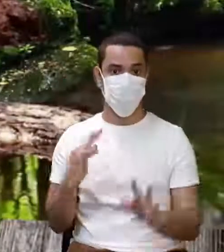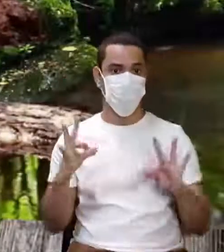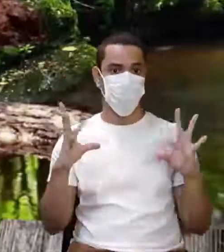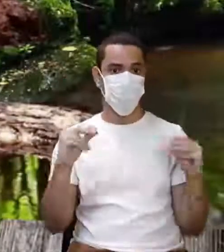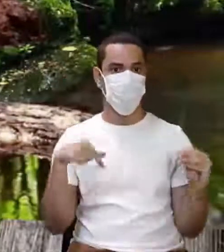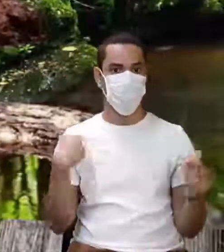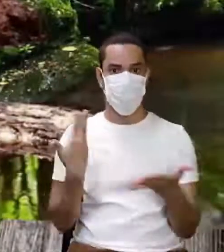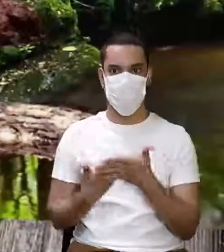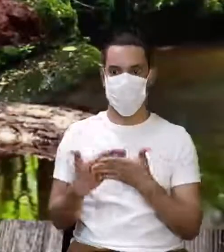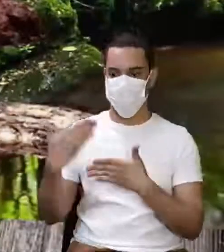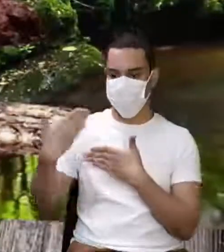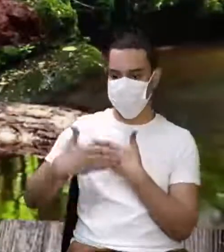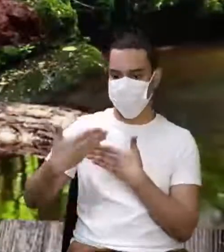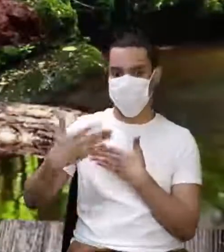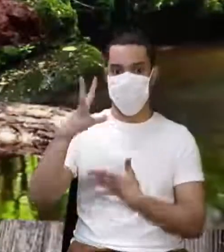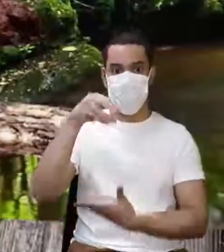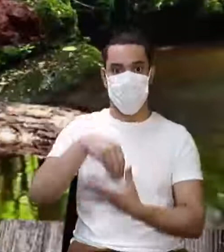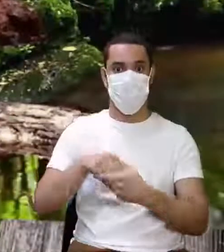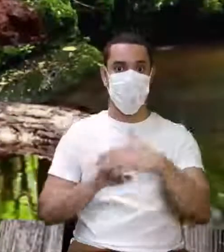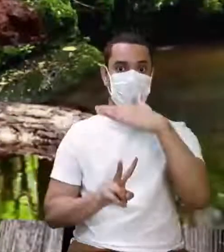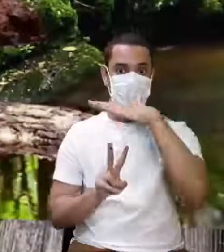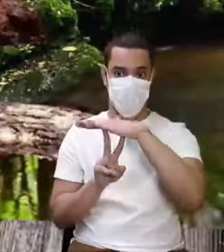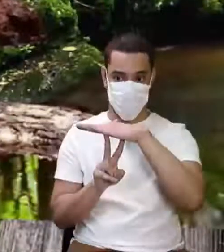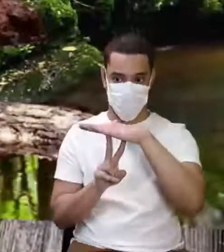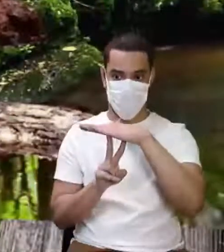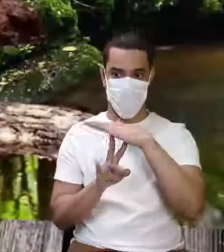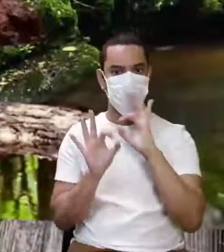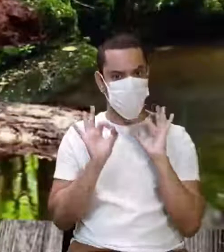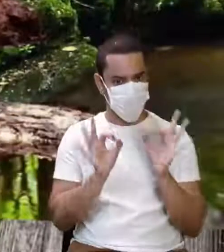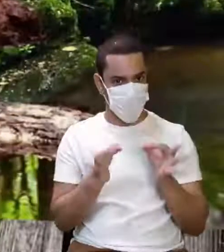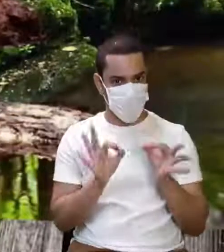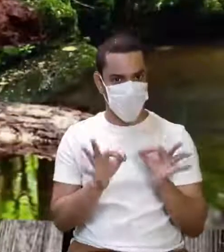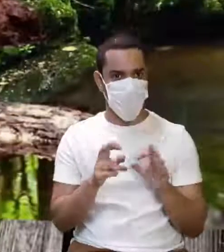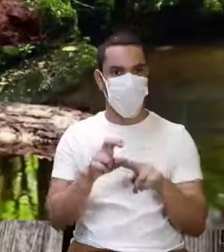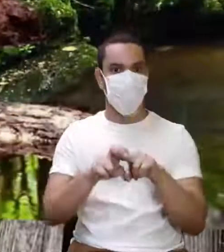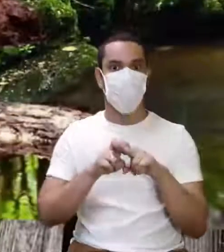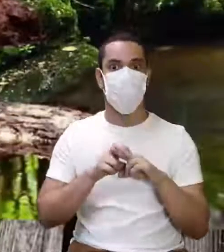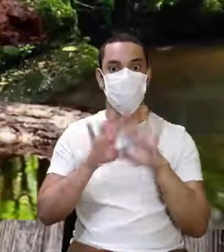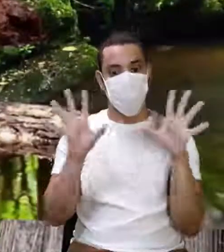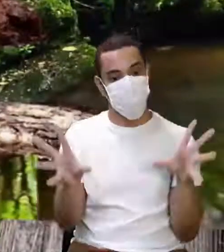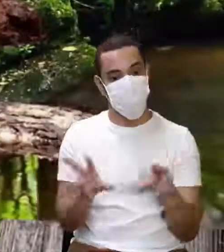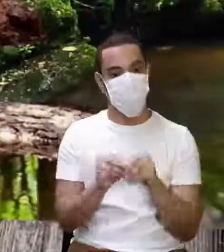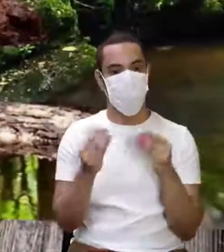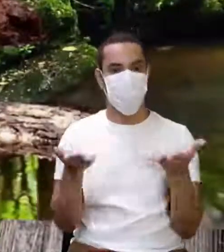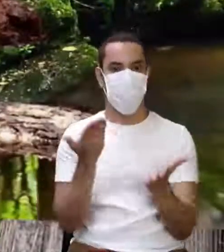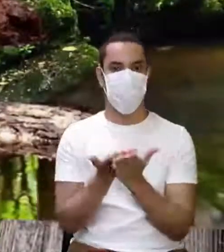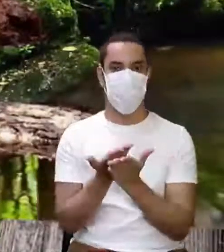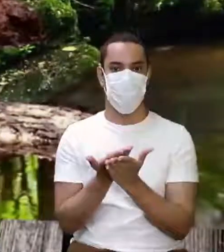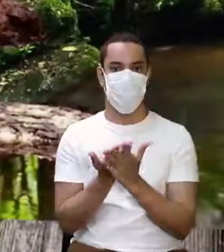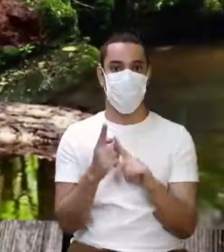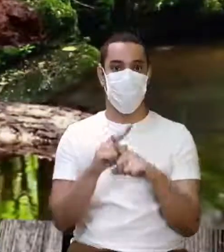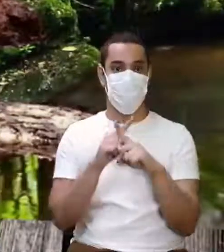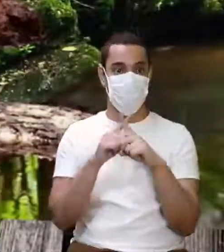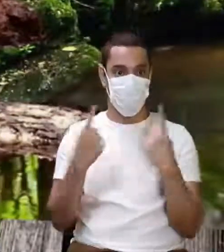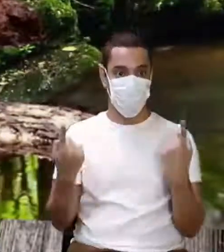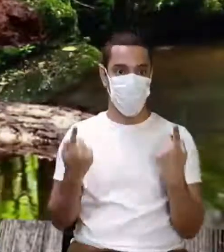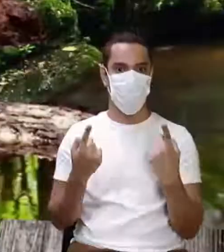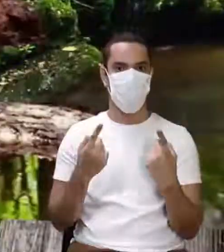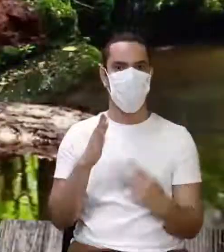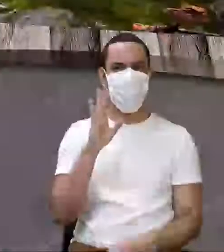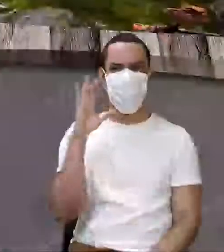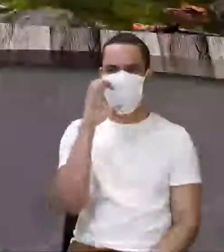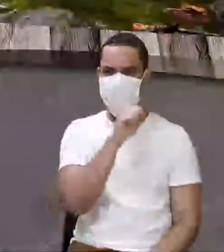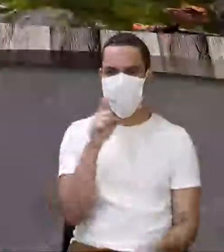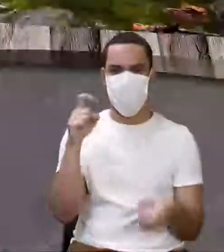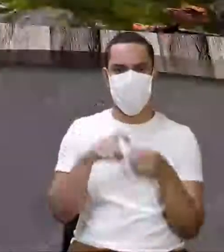construindo dentro dessa unidade 2. Tá bom, querido? Então, a gente vai ficar por aqui nessa aula, mas aí a gente já faz